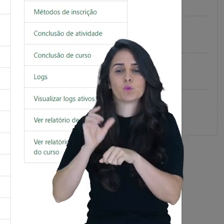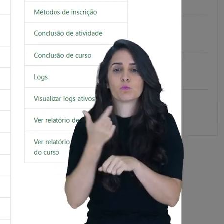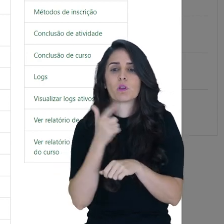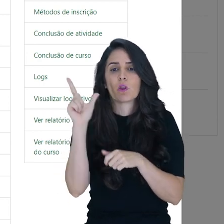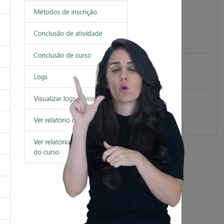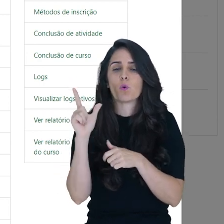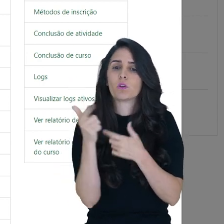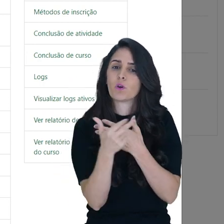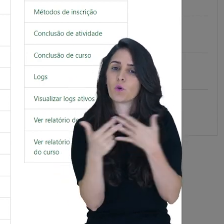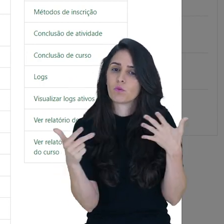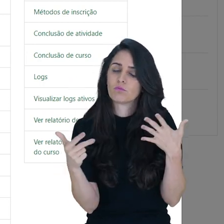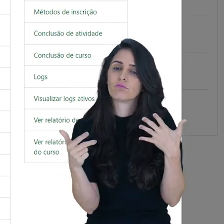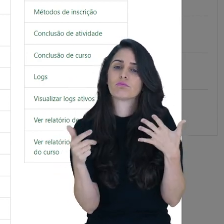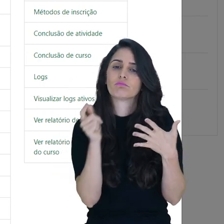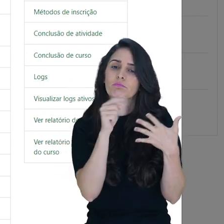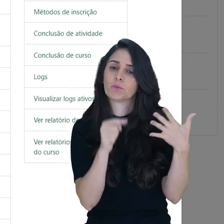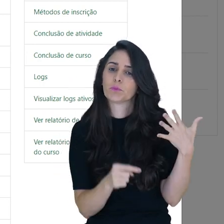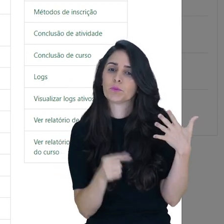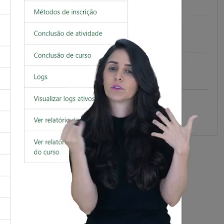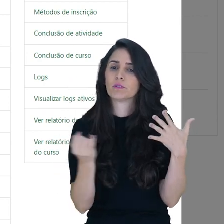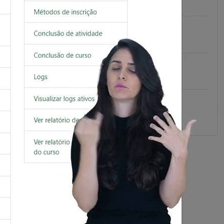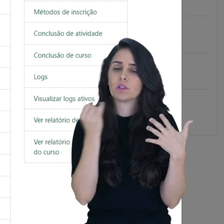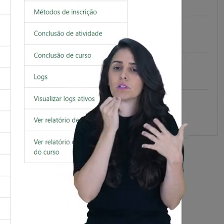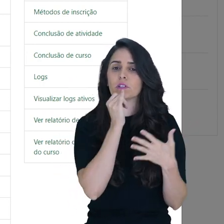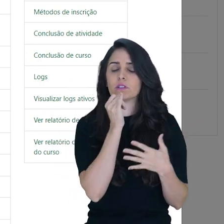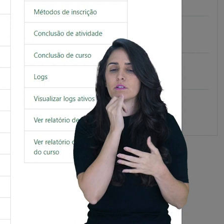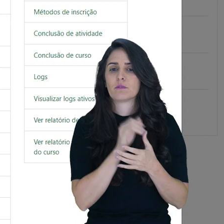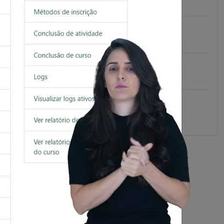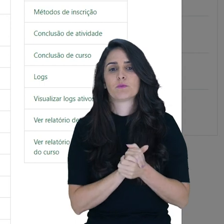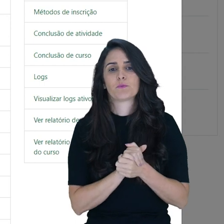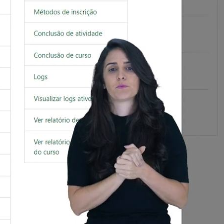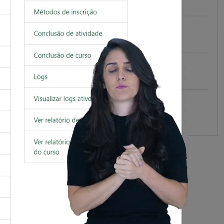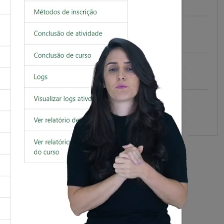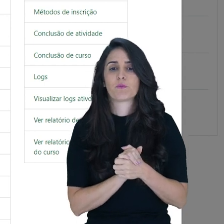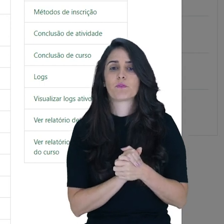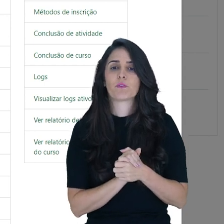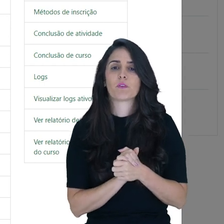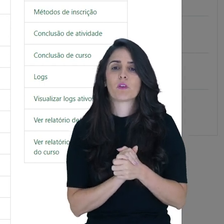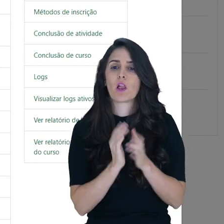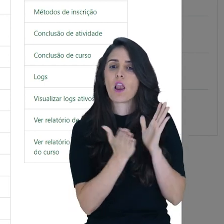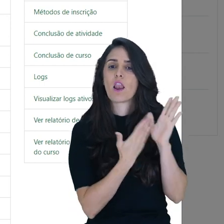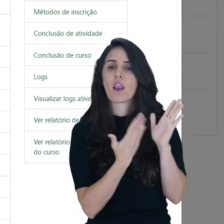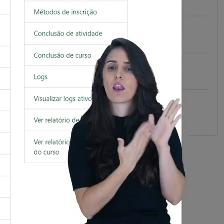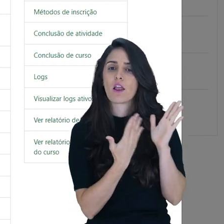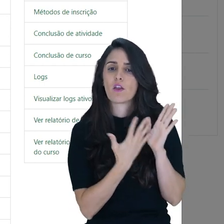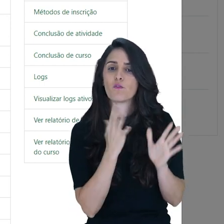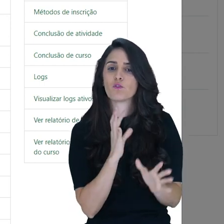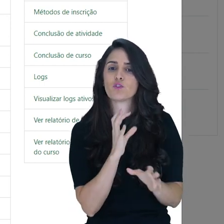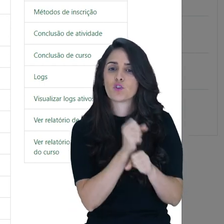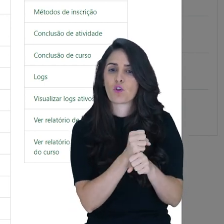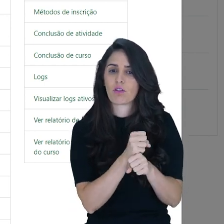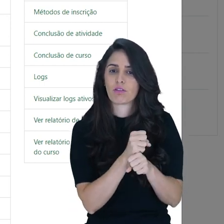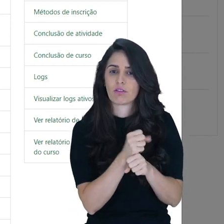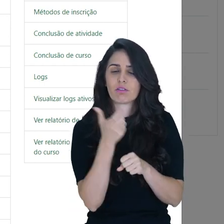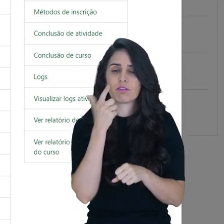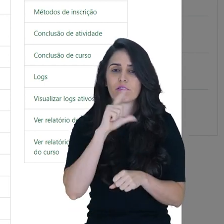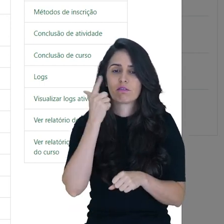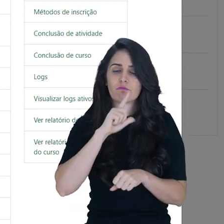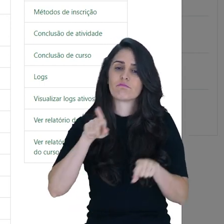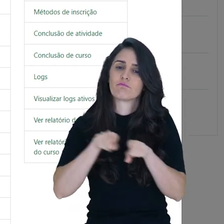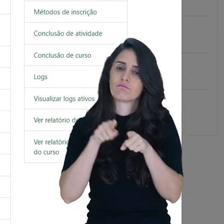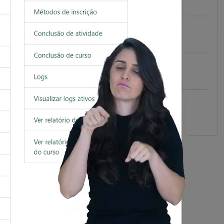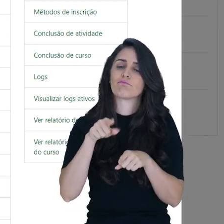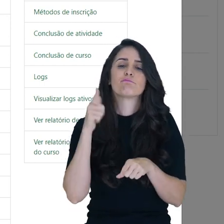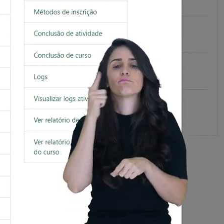outras configurações importantes aqui como por exemplo a configuração do livro de notas que você tem acesso também